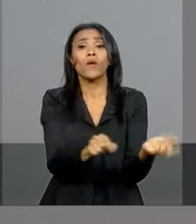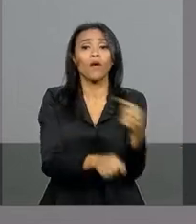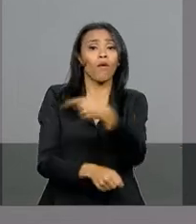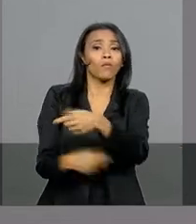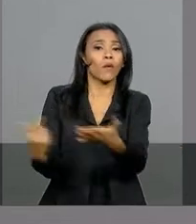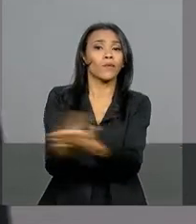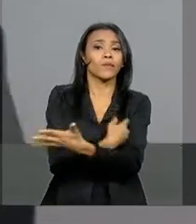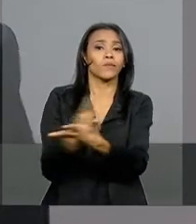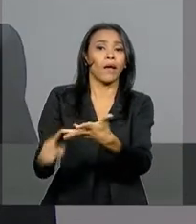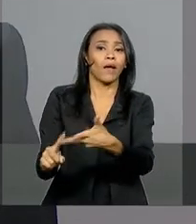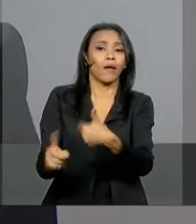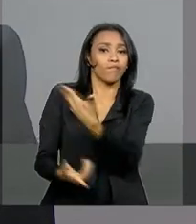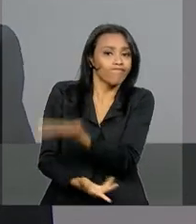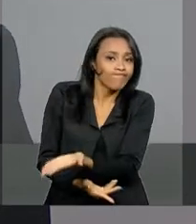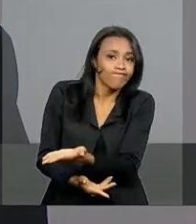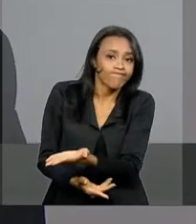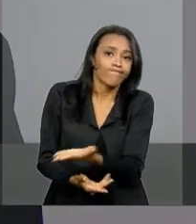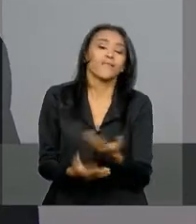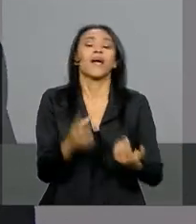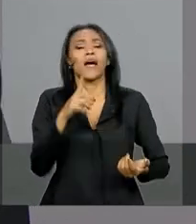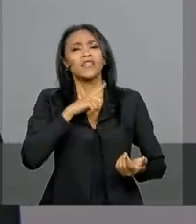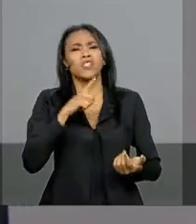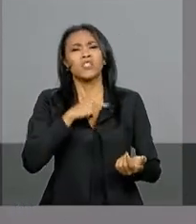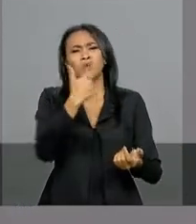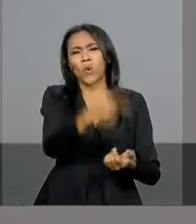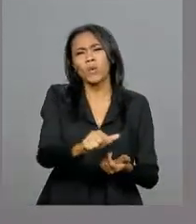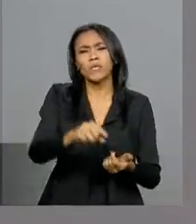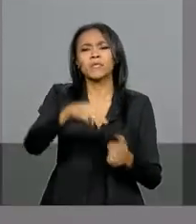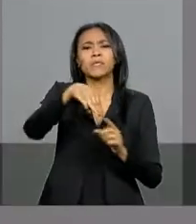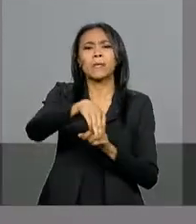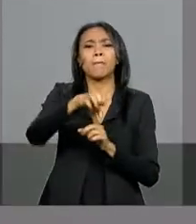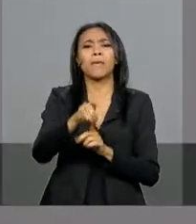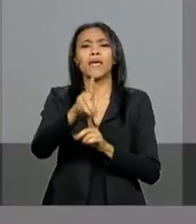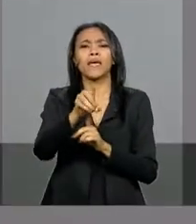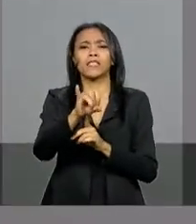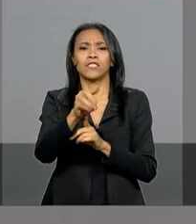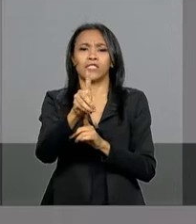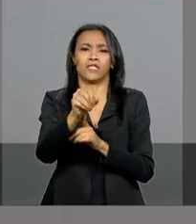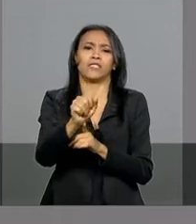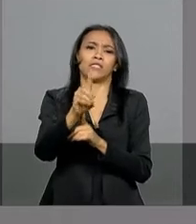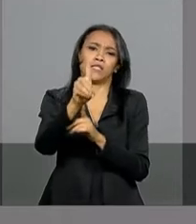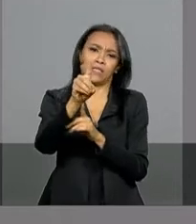inominadas ainda não tinha as medidas cautelares de